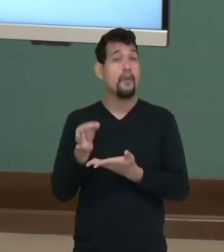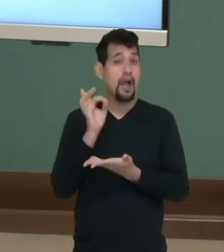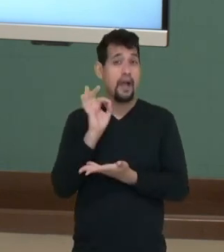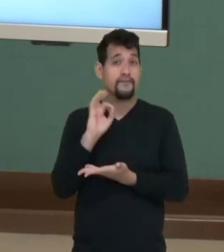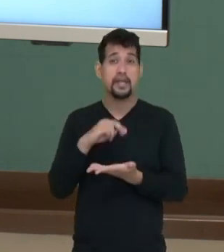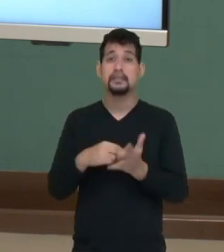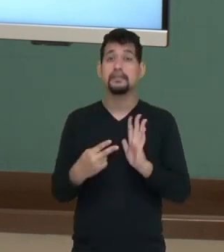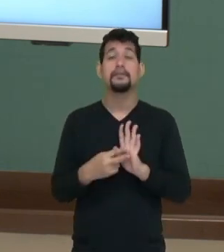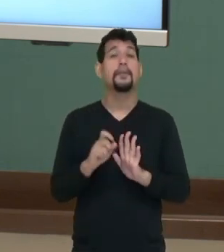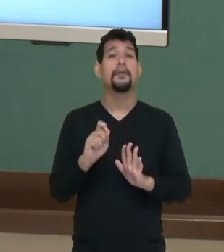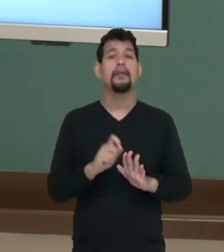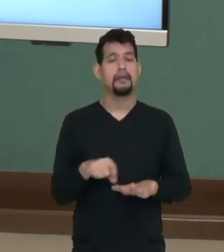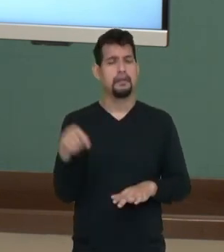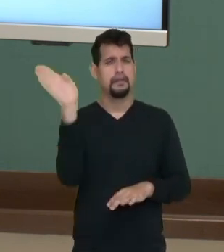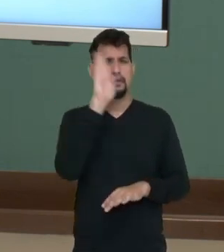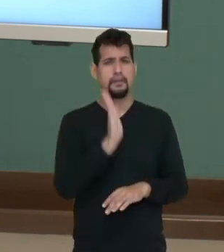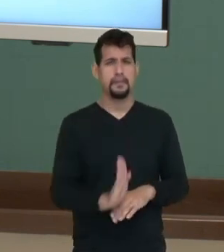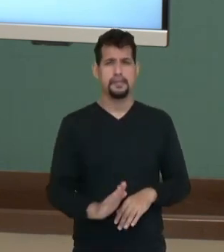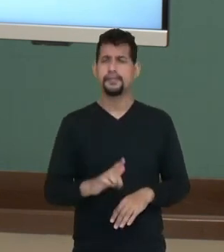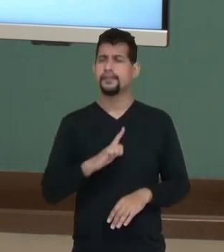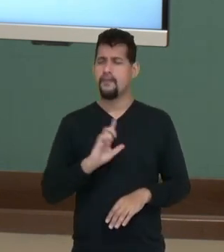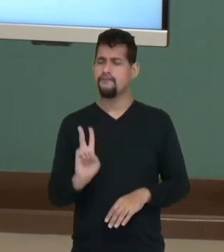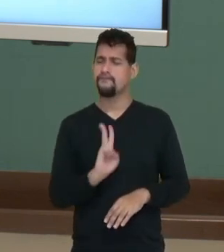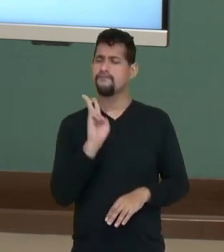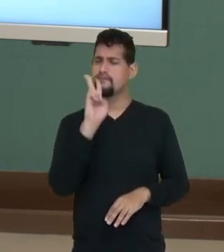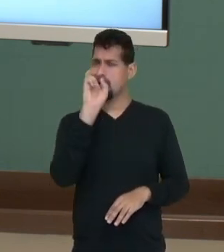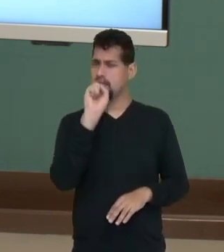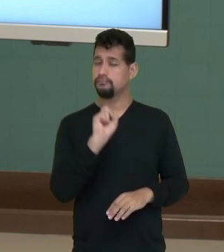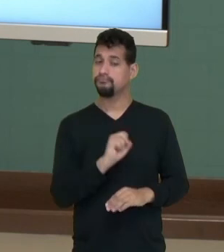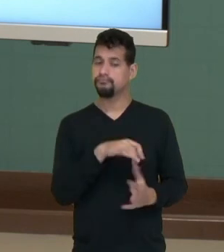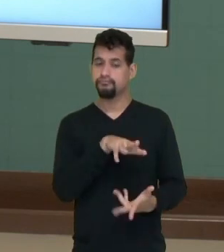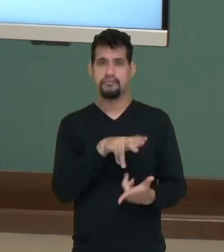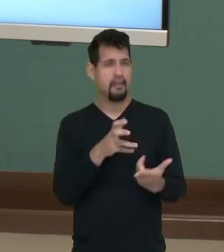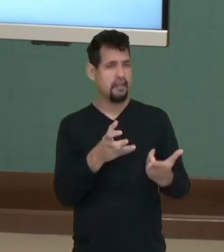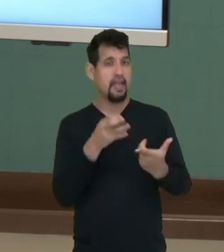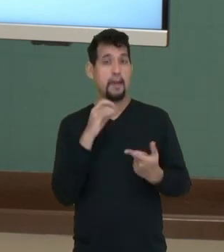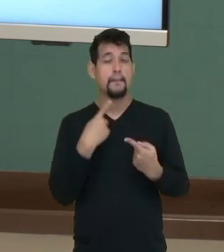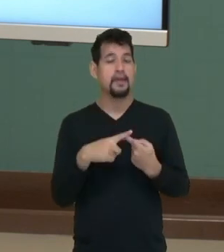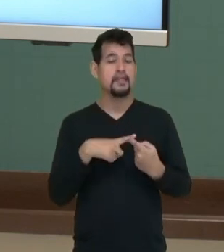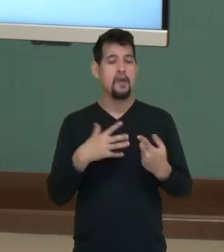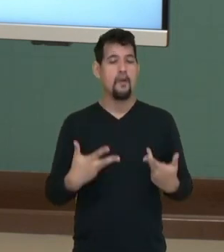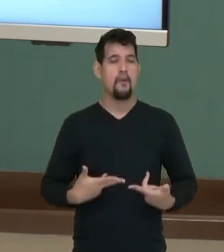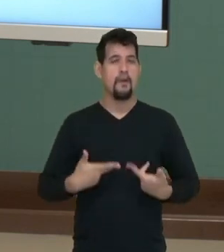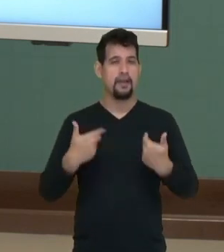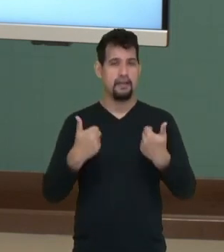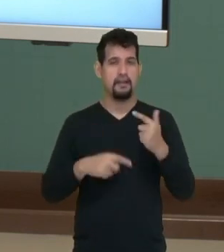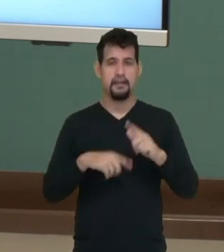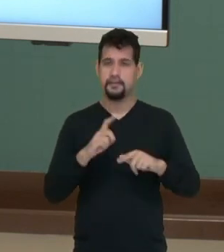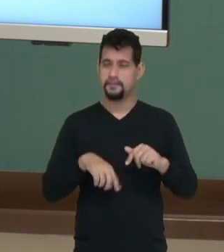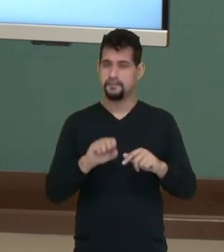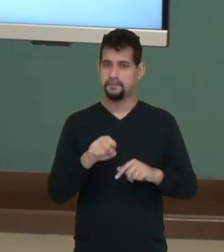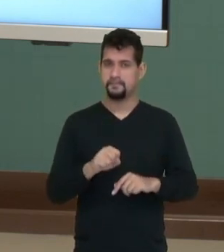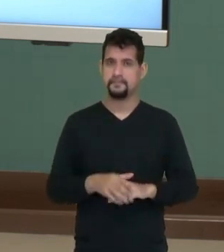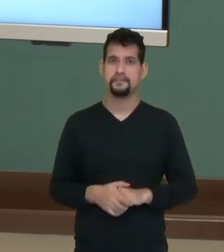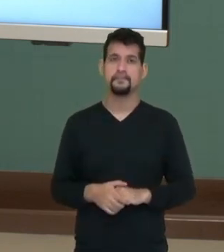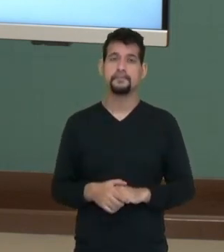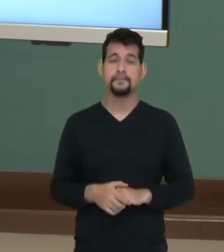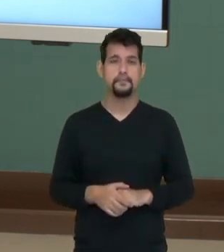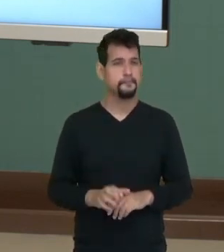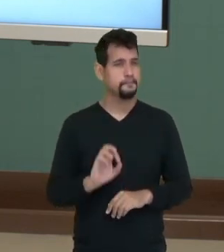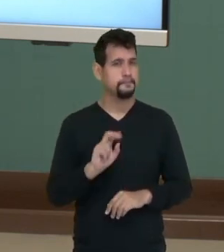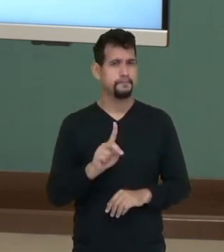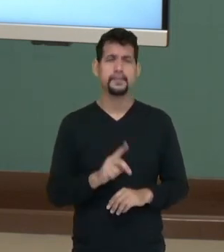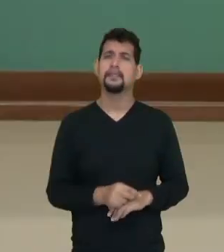um dos artigos aí que o Brasil é muito valorizado mundo afora, né, devido à qualidade do produto, tá bom? Muito